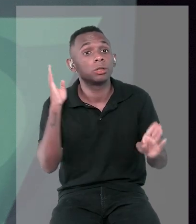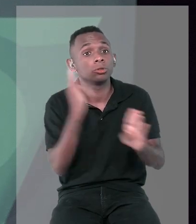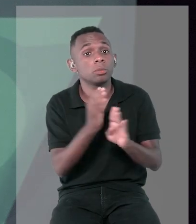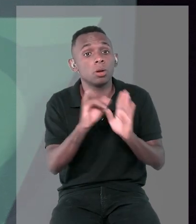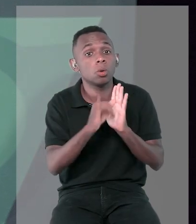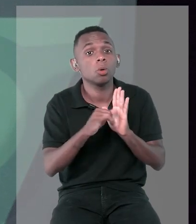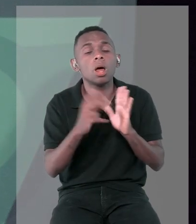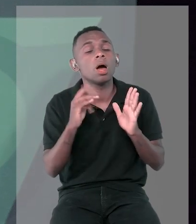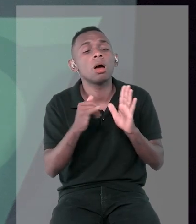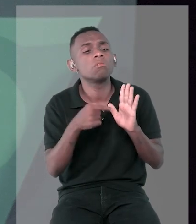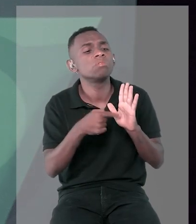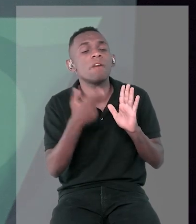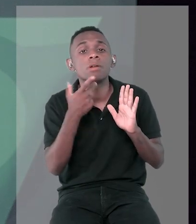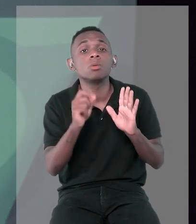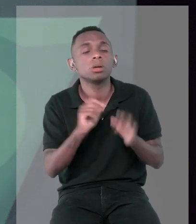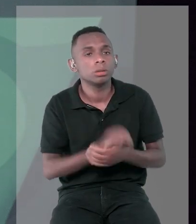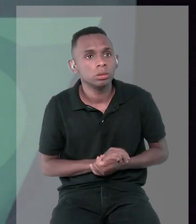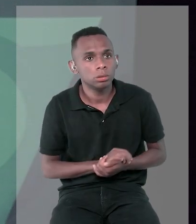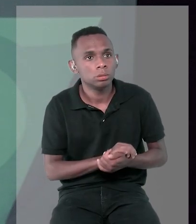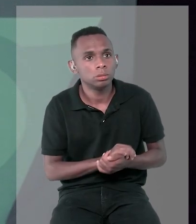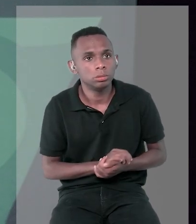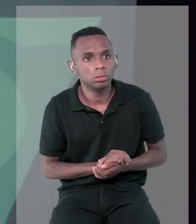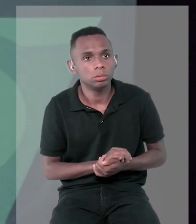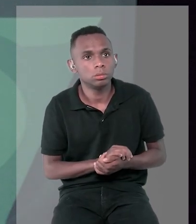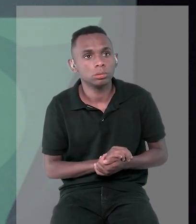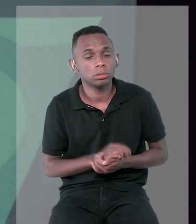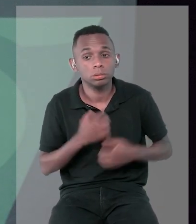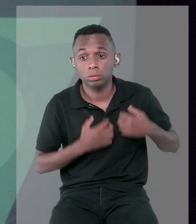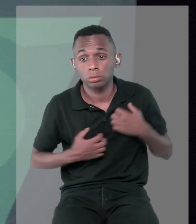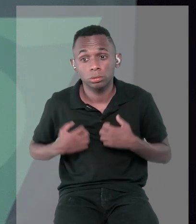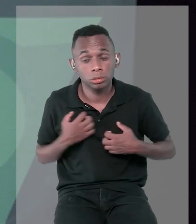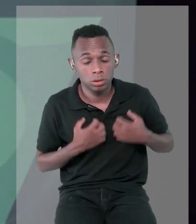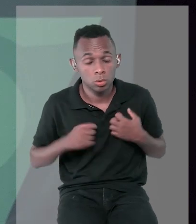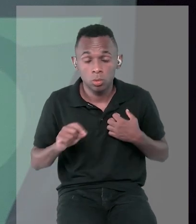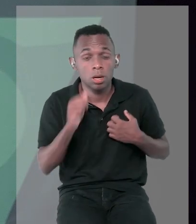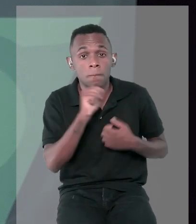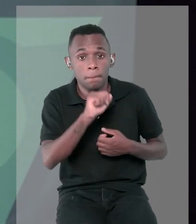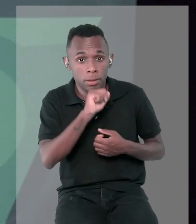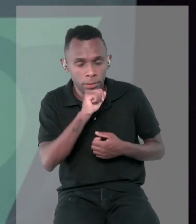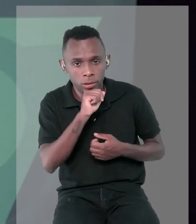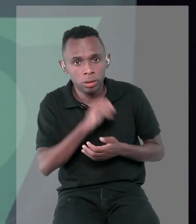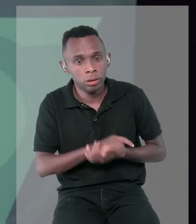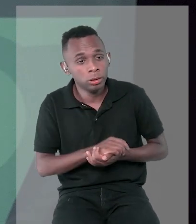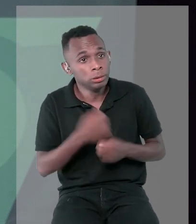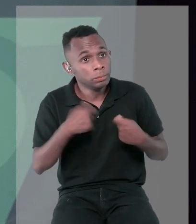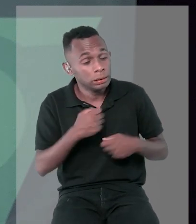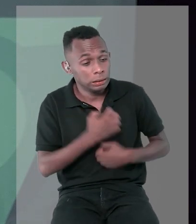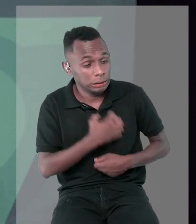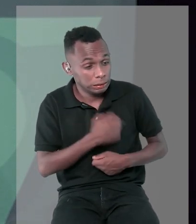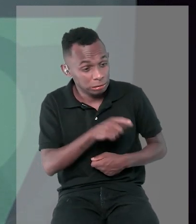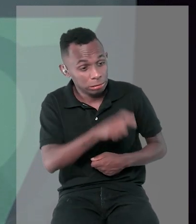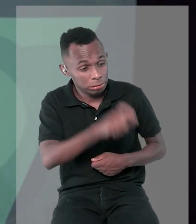do Mundo. O que ela conta ali? É a agonia de uma mãe que tem que ficar brava